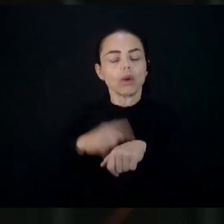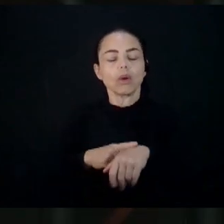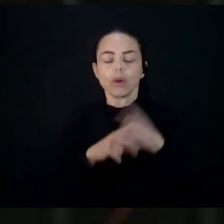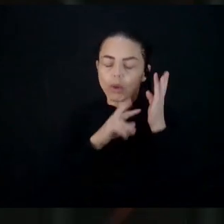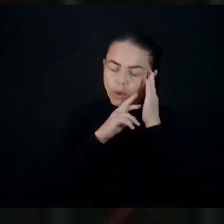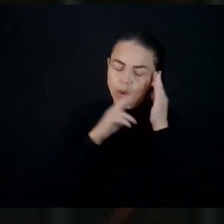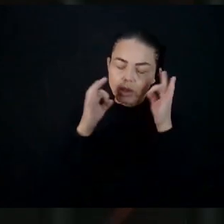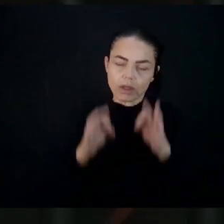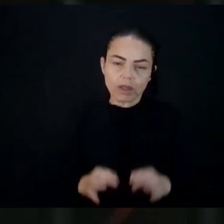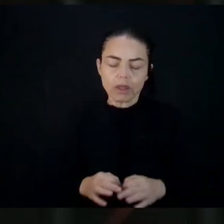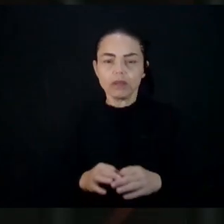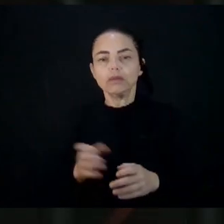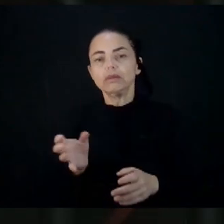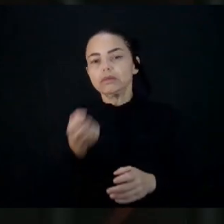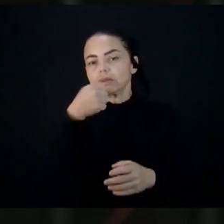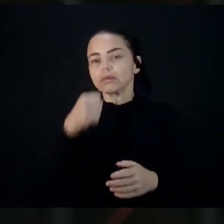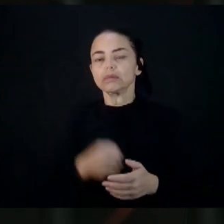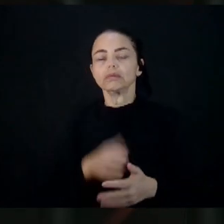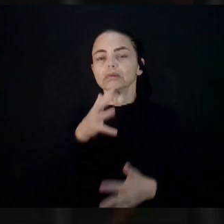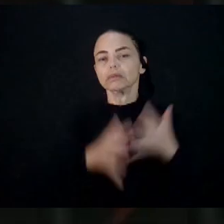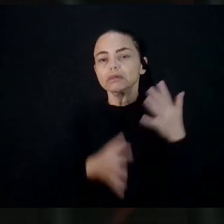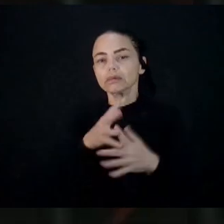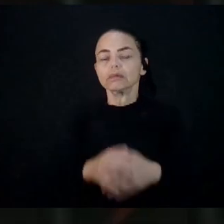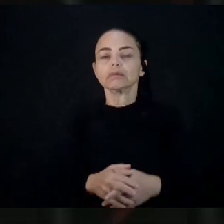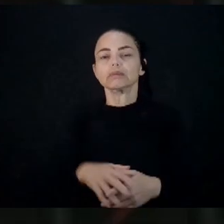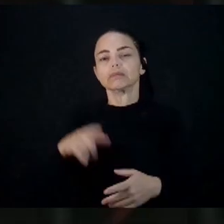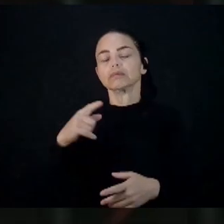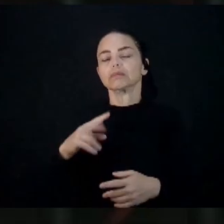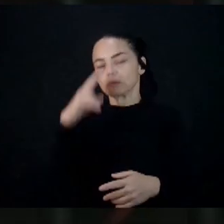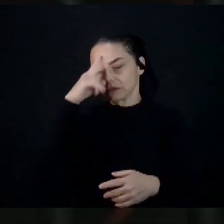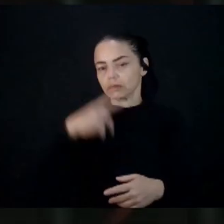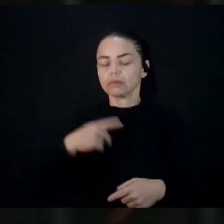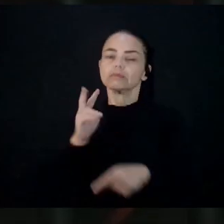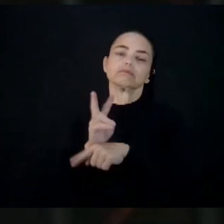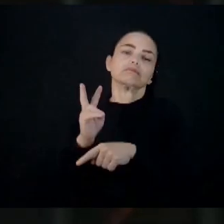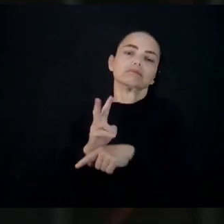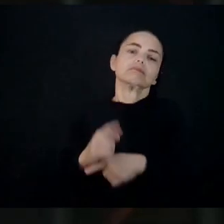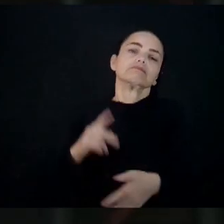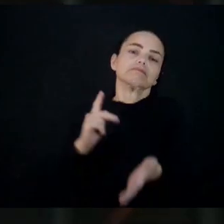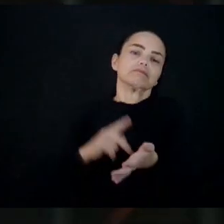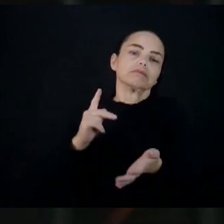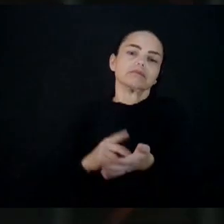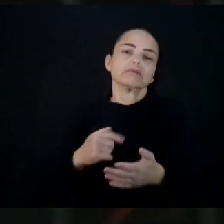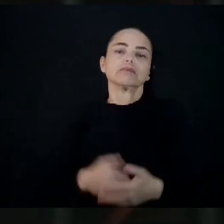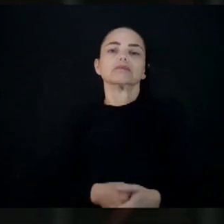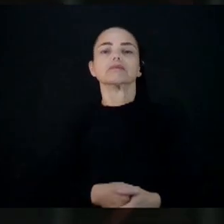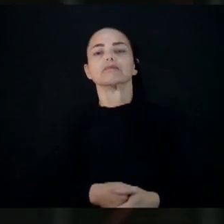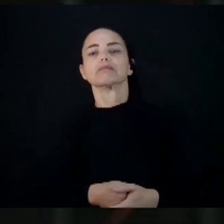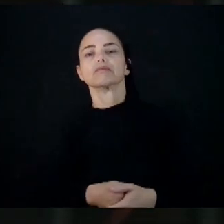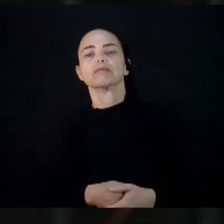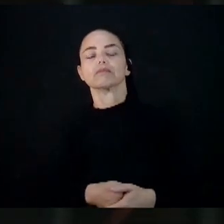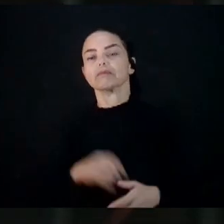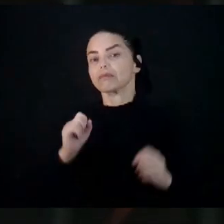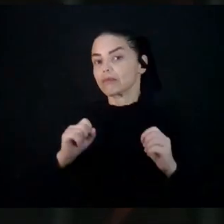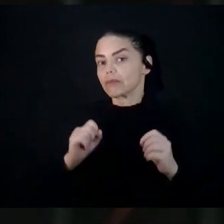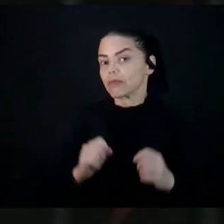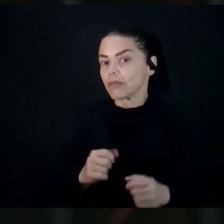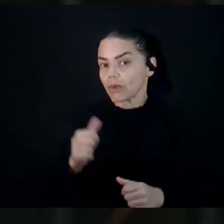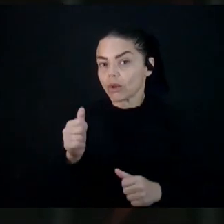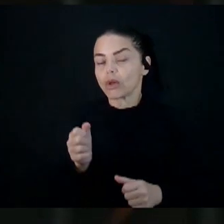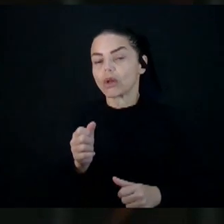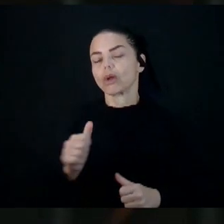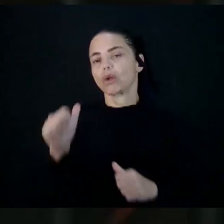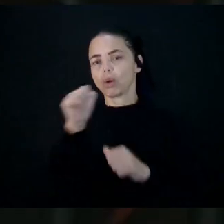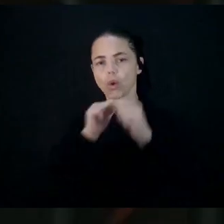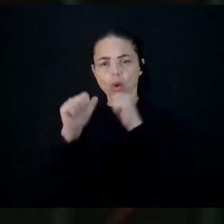O álcool sabota a rotina do autocuidado? É verdade mesmo, hein? Porque isso, quem bebe, né,